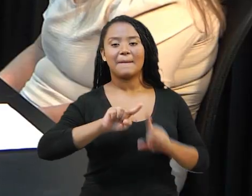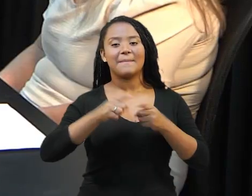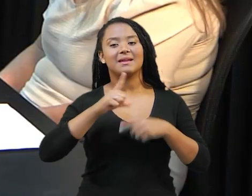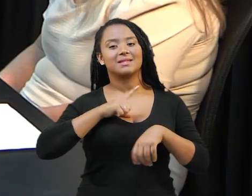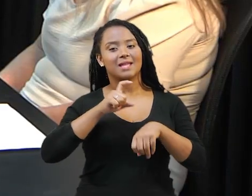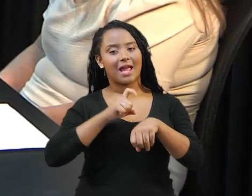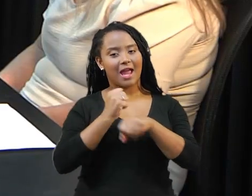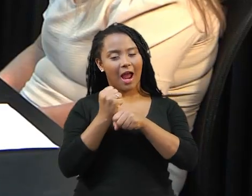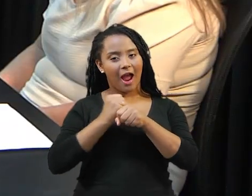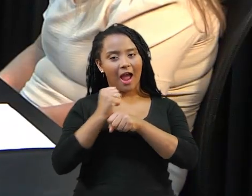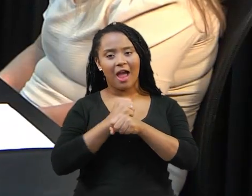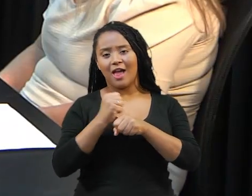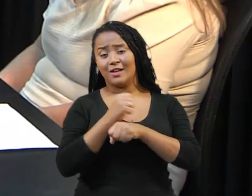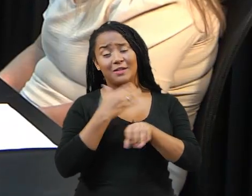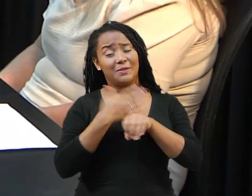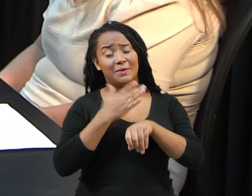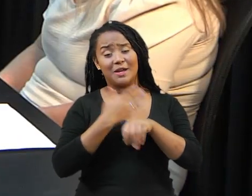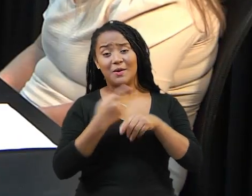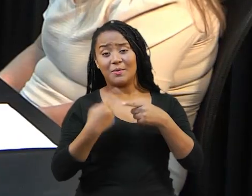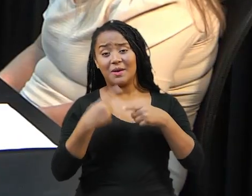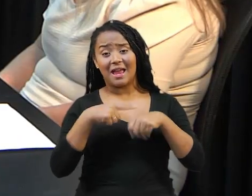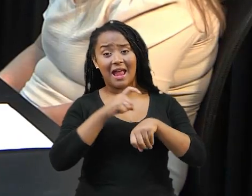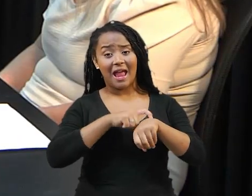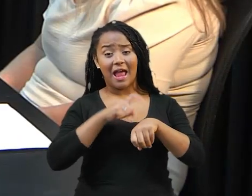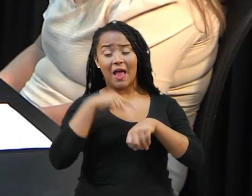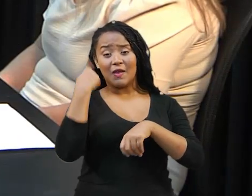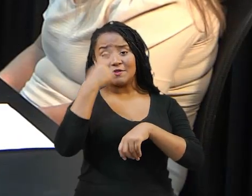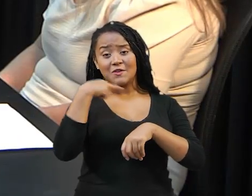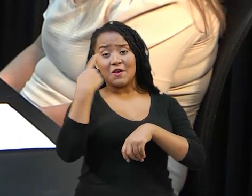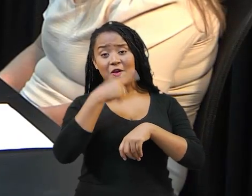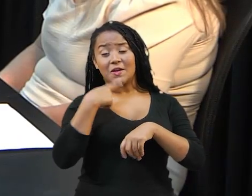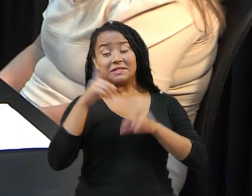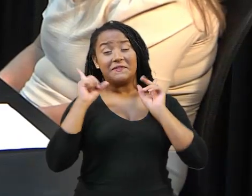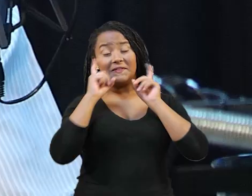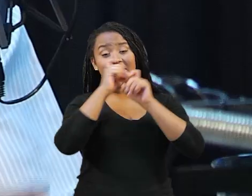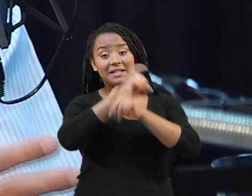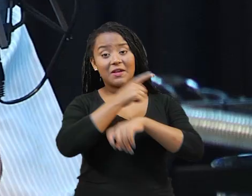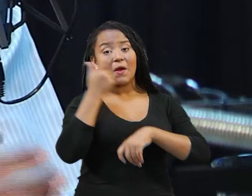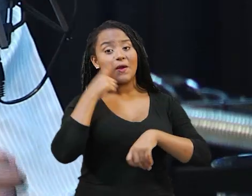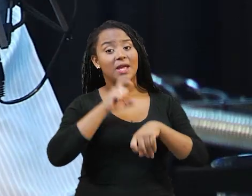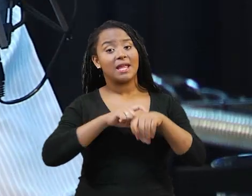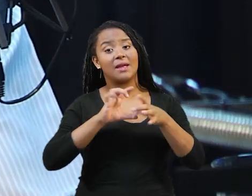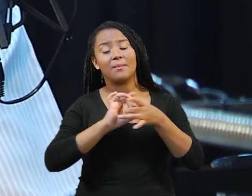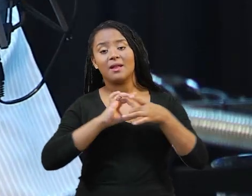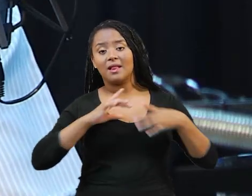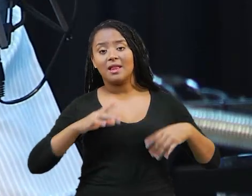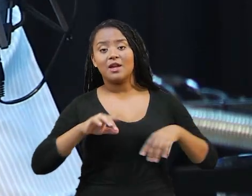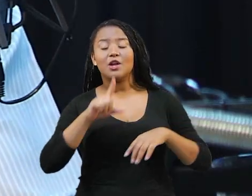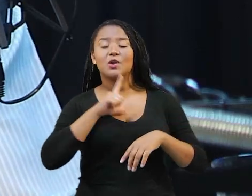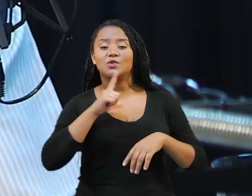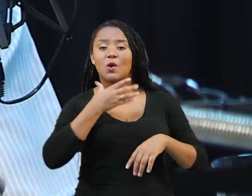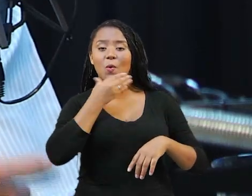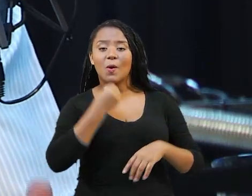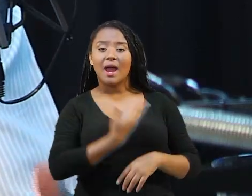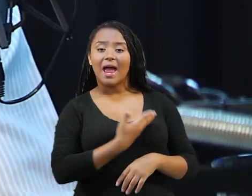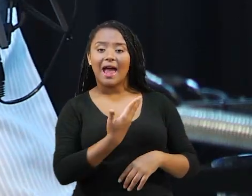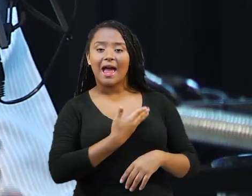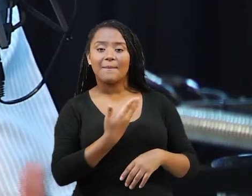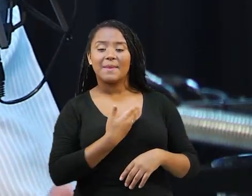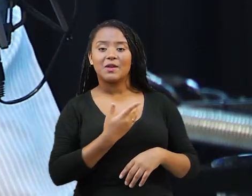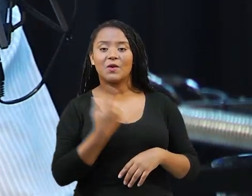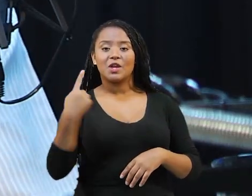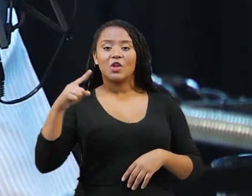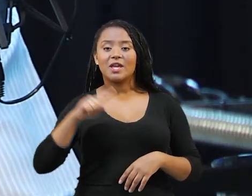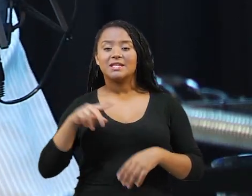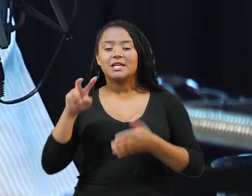né? Esses horários, né, meio difíceis. Então eu tinha um parceiro que a gente ia de manhãzinha, né? 5h30,